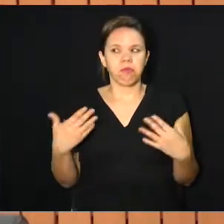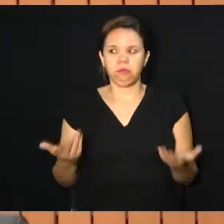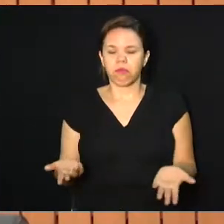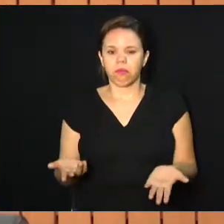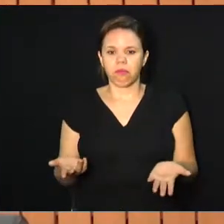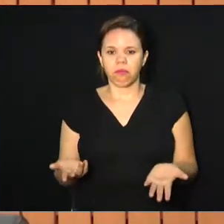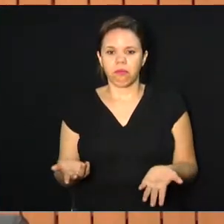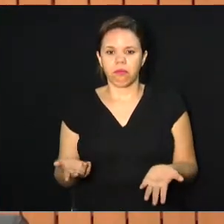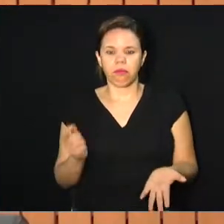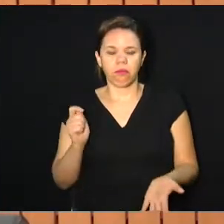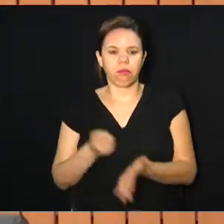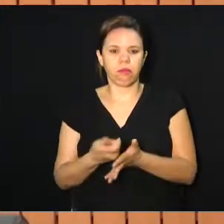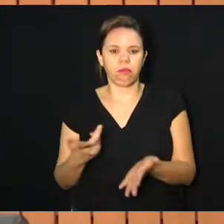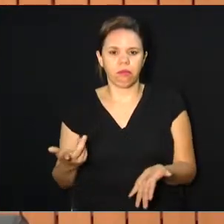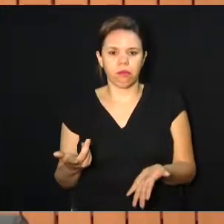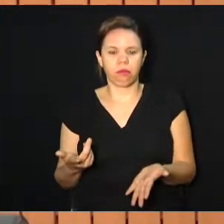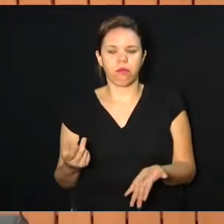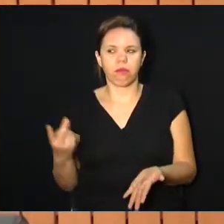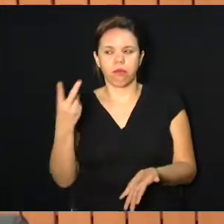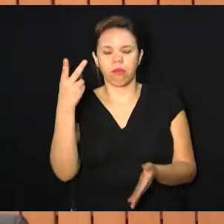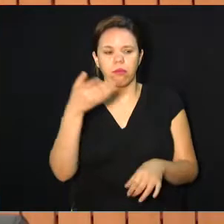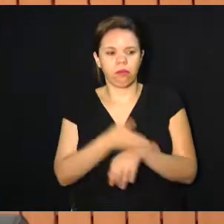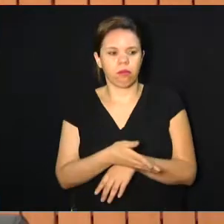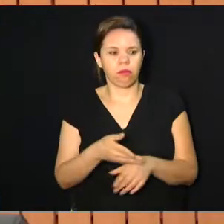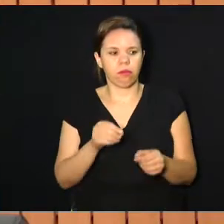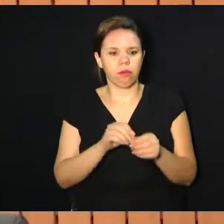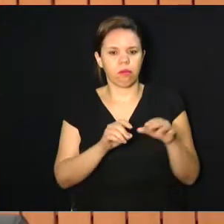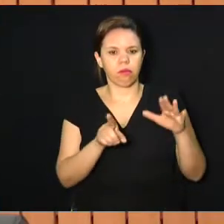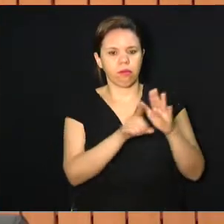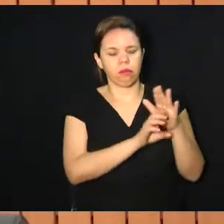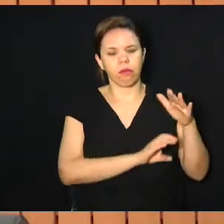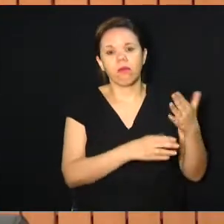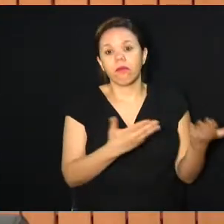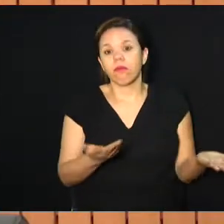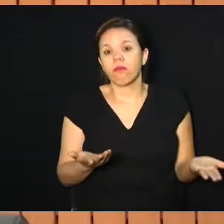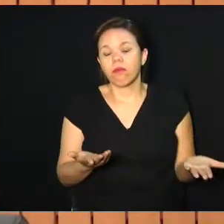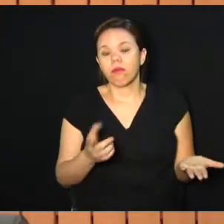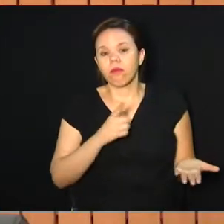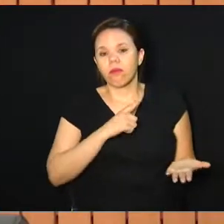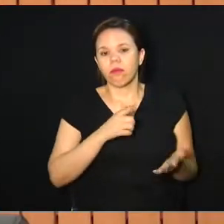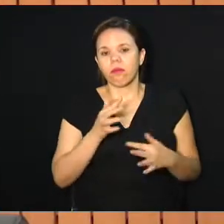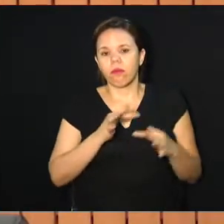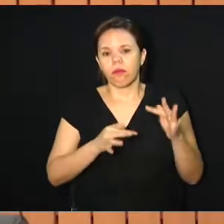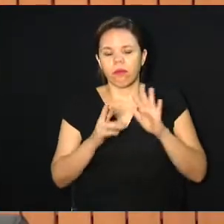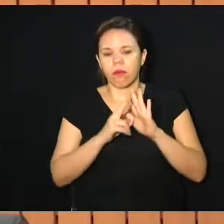que vai ser o pagamento, quanto que vai para a tarifa, quanto que vai para o empresário, enfim, ter a fórmula e a